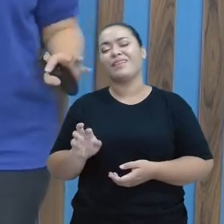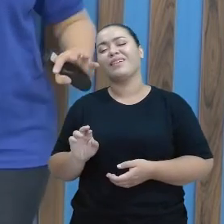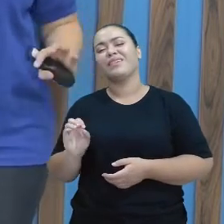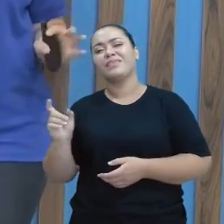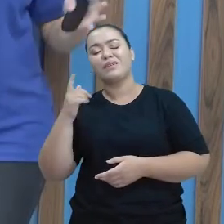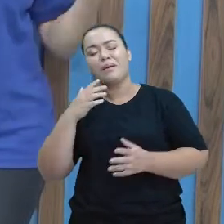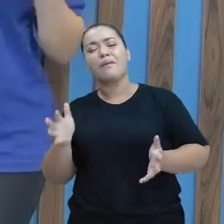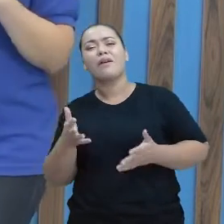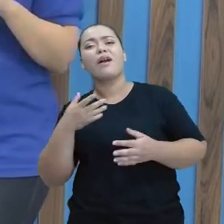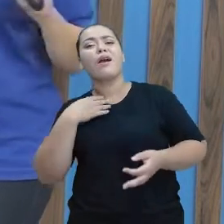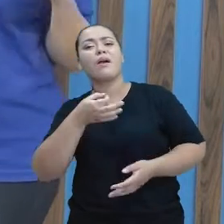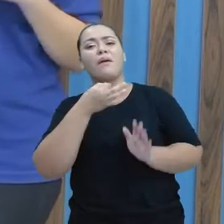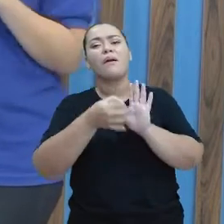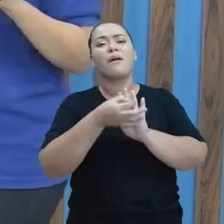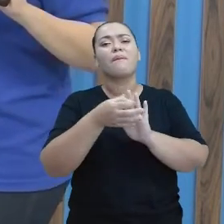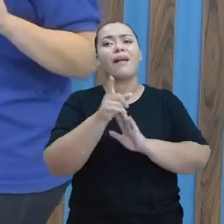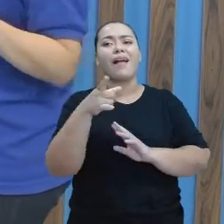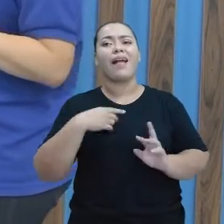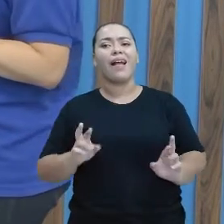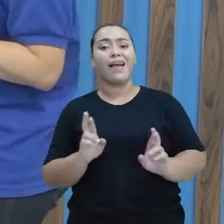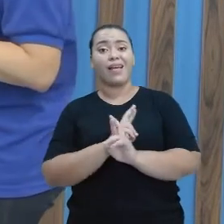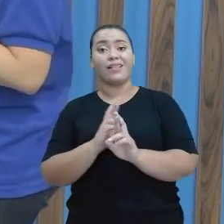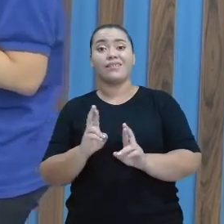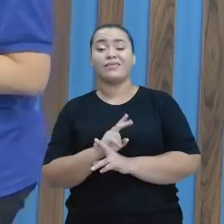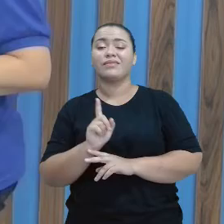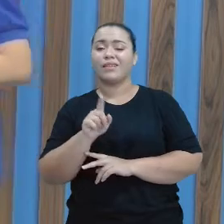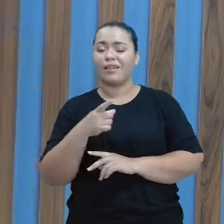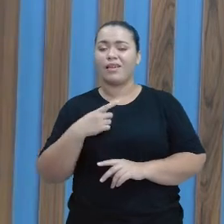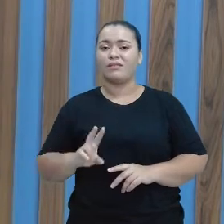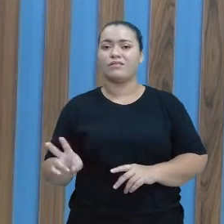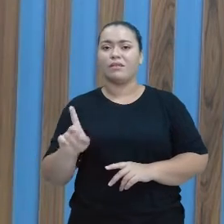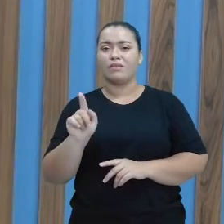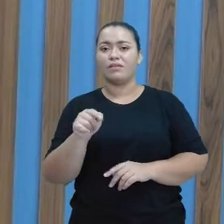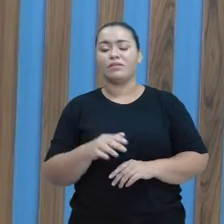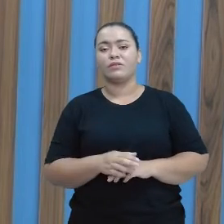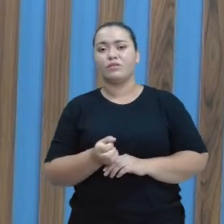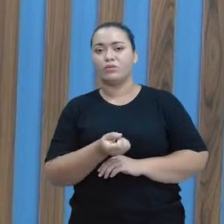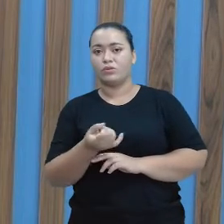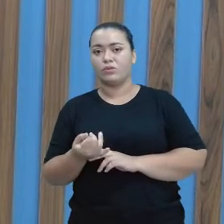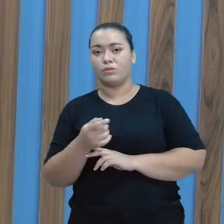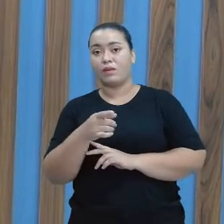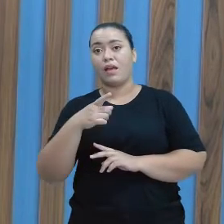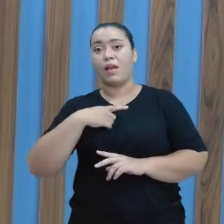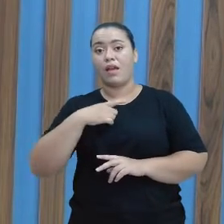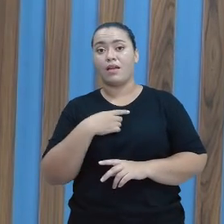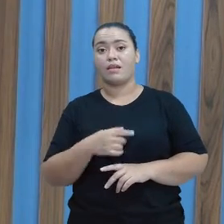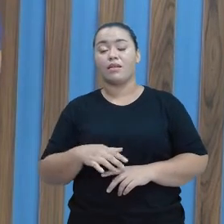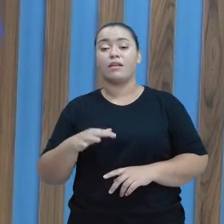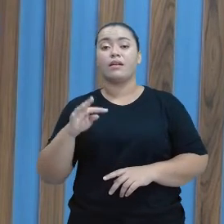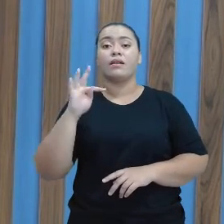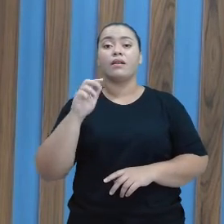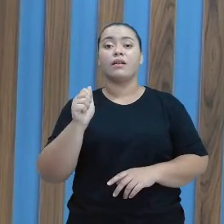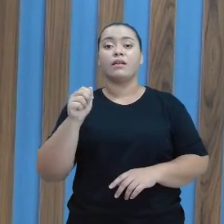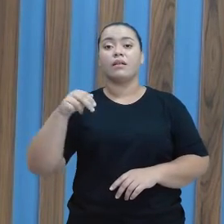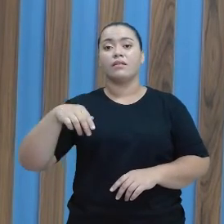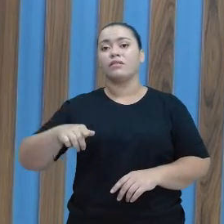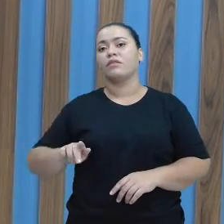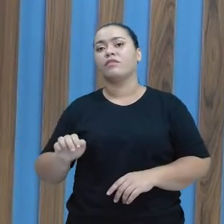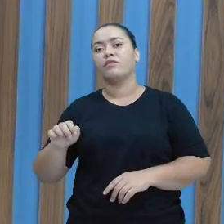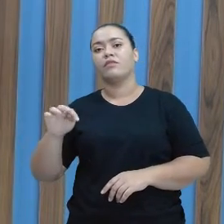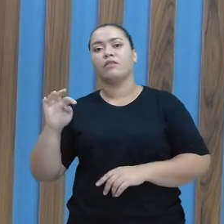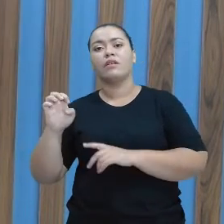para comentar dessa relação entre os valores, tá certo? E aí na tangente de alfa a gente vai ter, ó, cateto oposto sobre